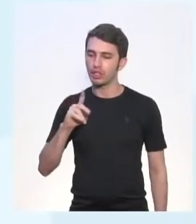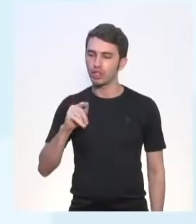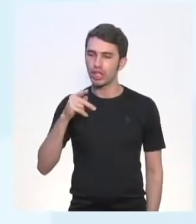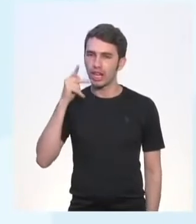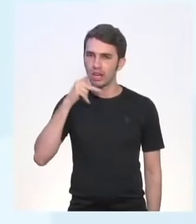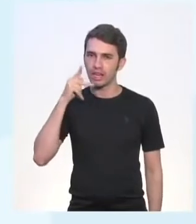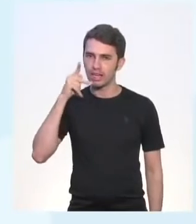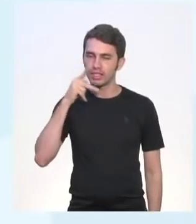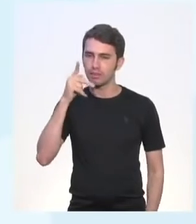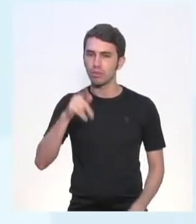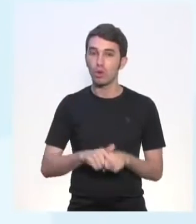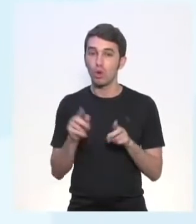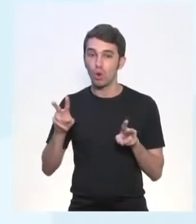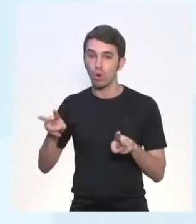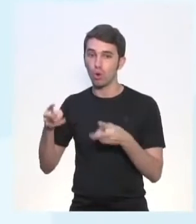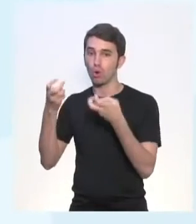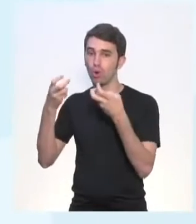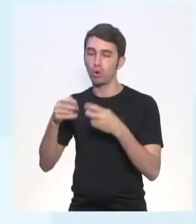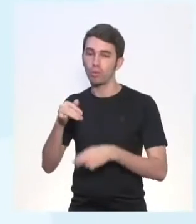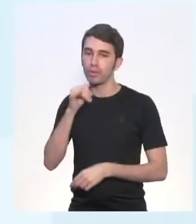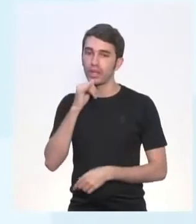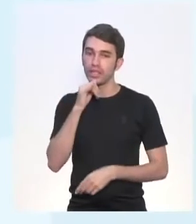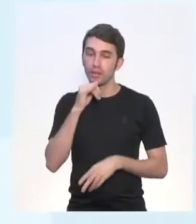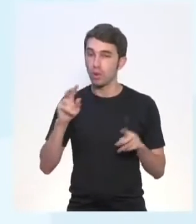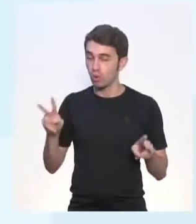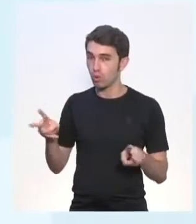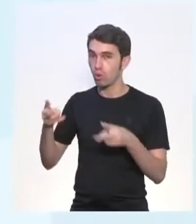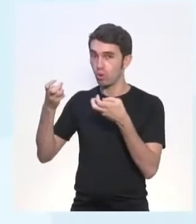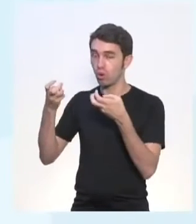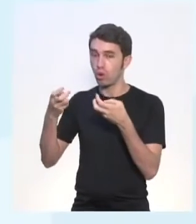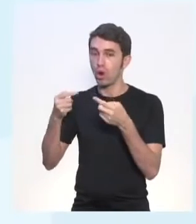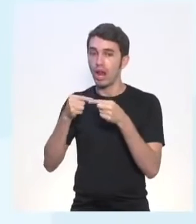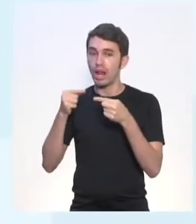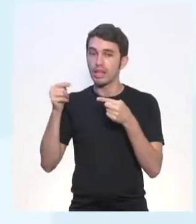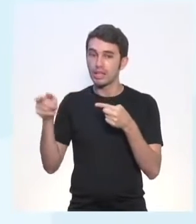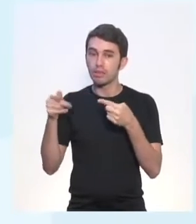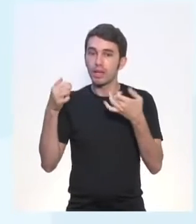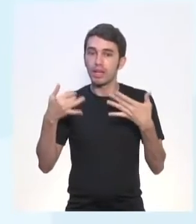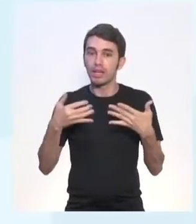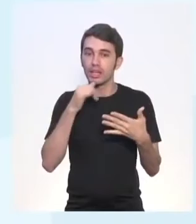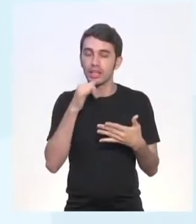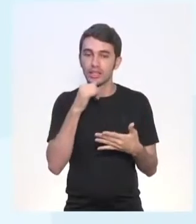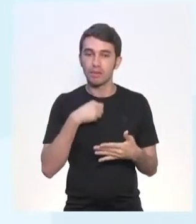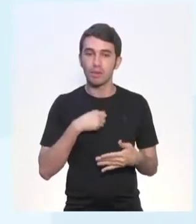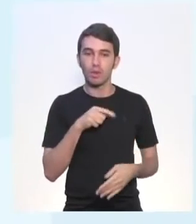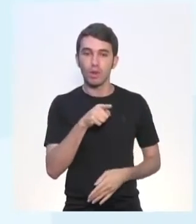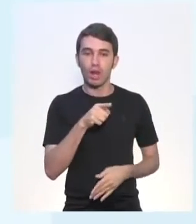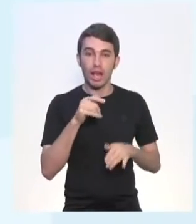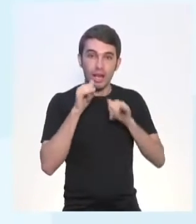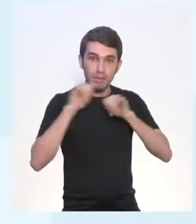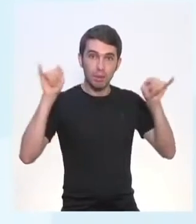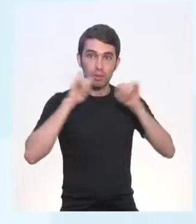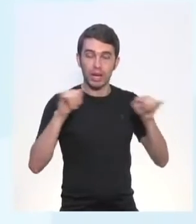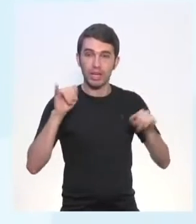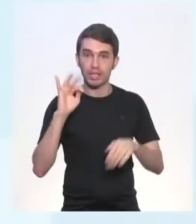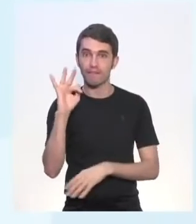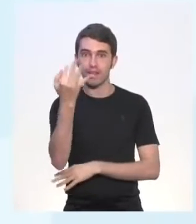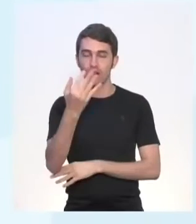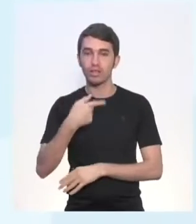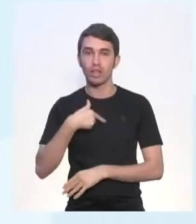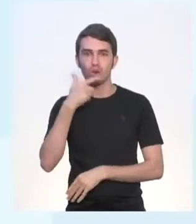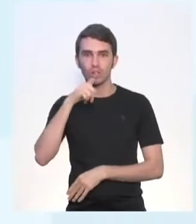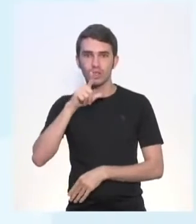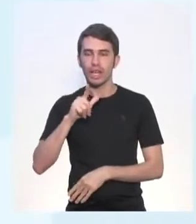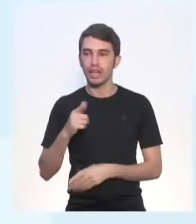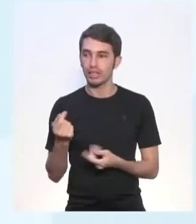política e propaganda. Quanto ao lucro, por exemplo, os estudos se referem às notícias falsas terem se tornado um negócio. Há realmente quem lucre com esse advento